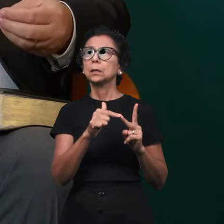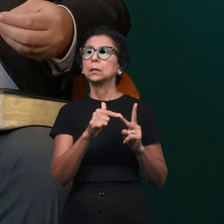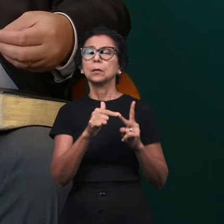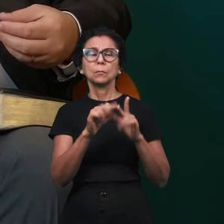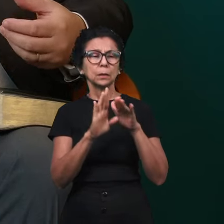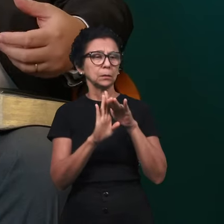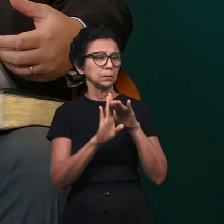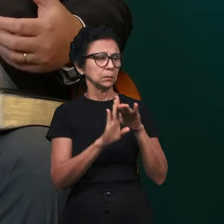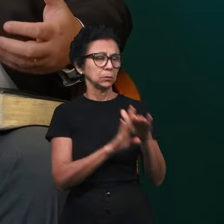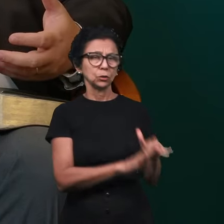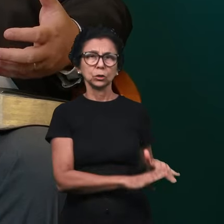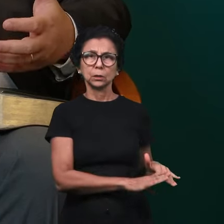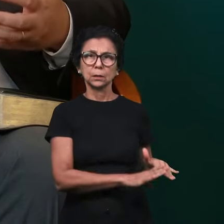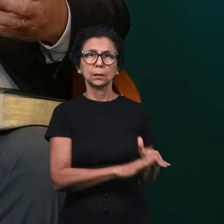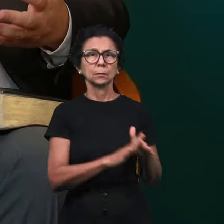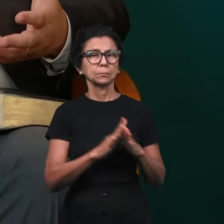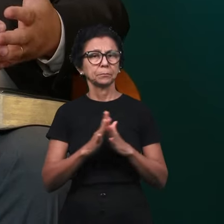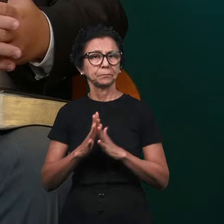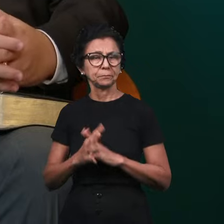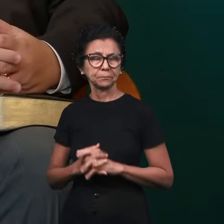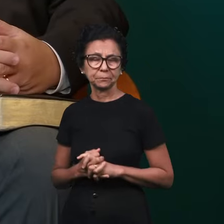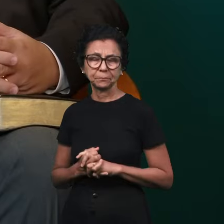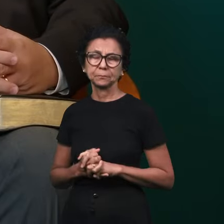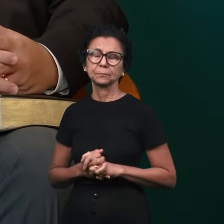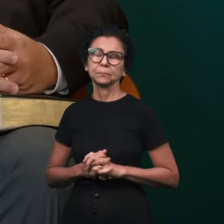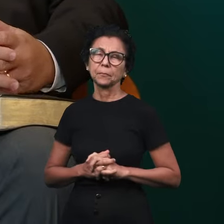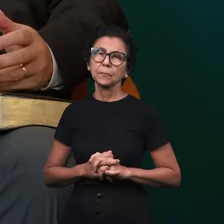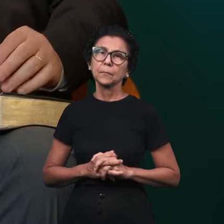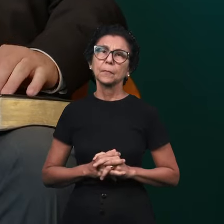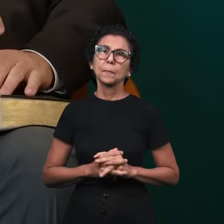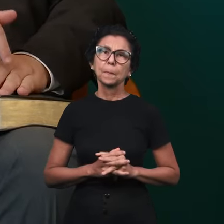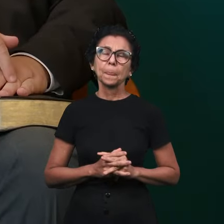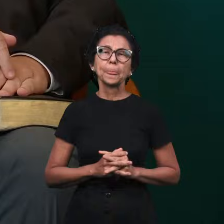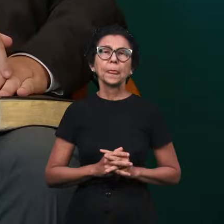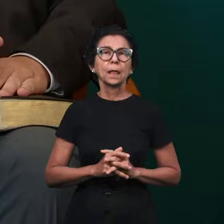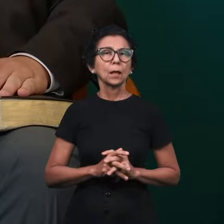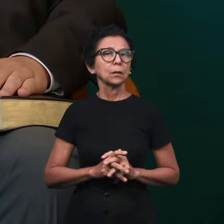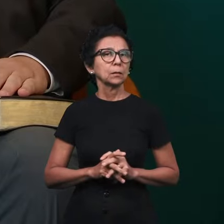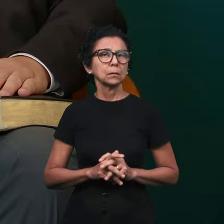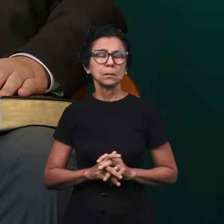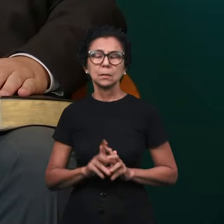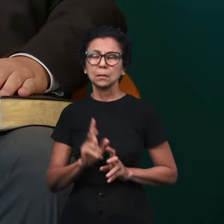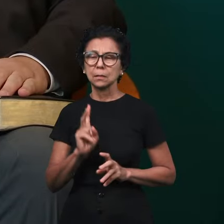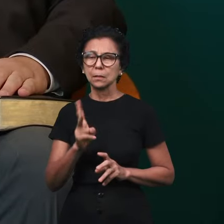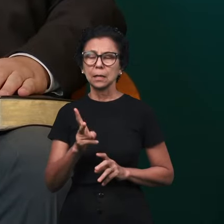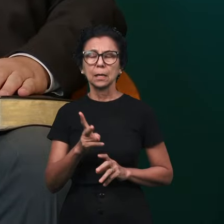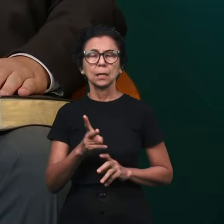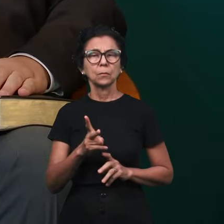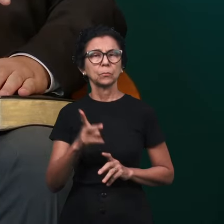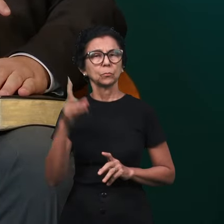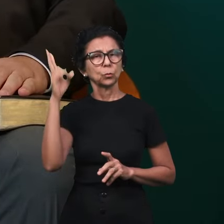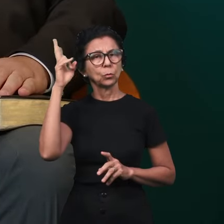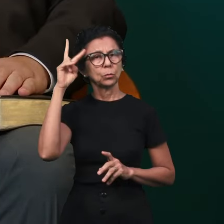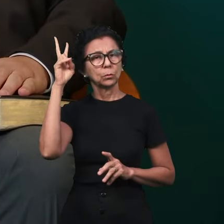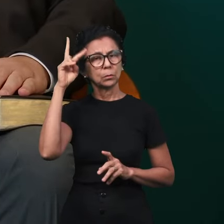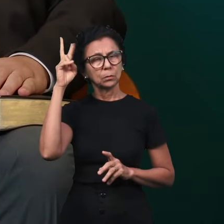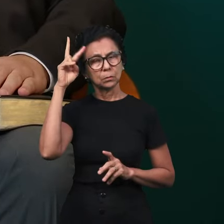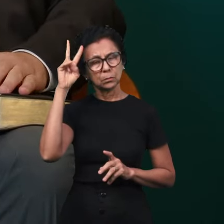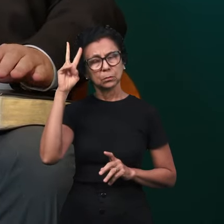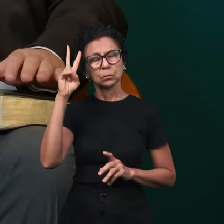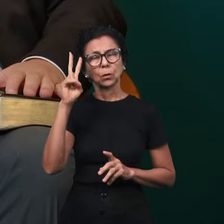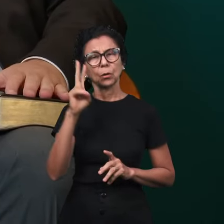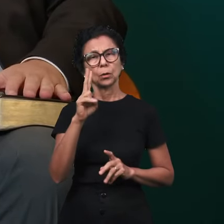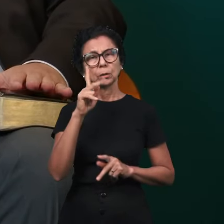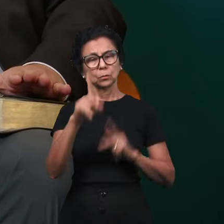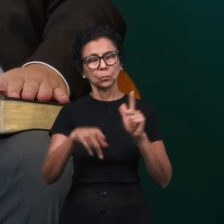para fazer aquilo que lhe apraz e aquilo que ele revelou. E ele foi presente também em todos os momentos da história junto a um povo fiel